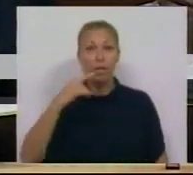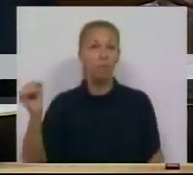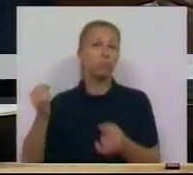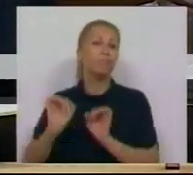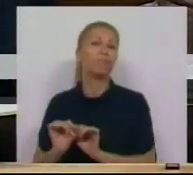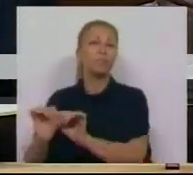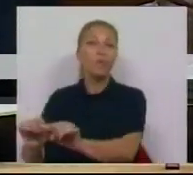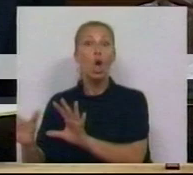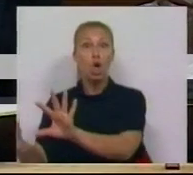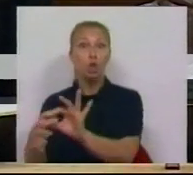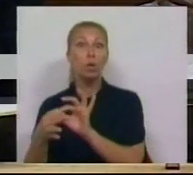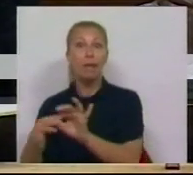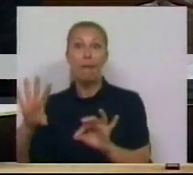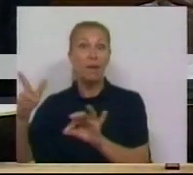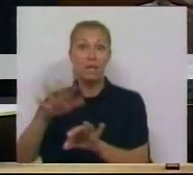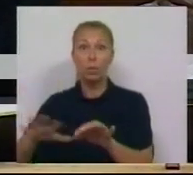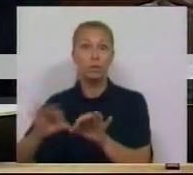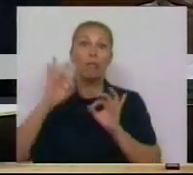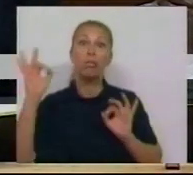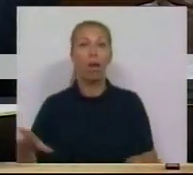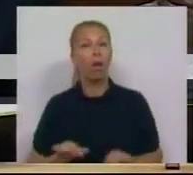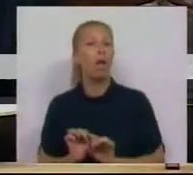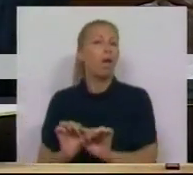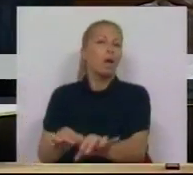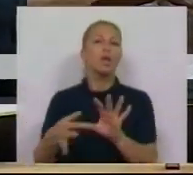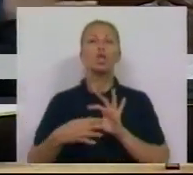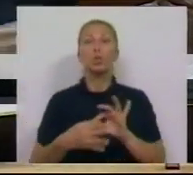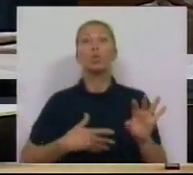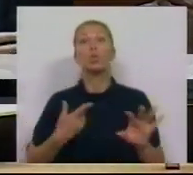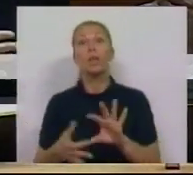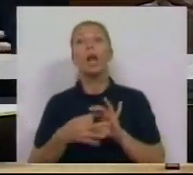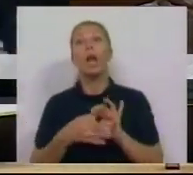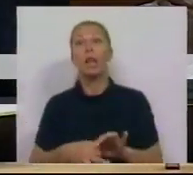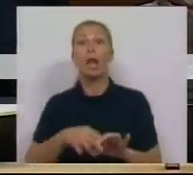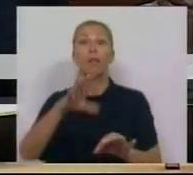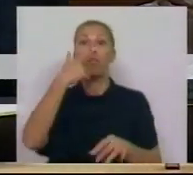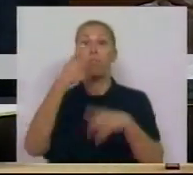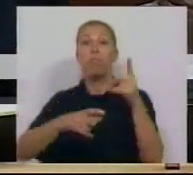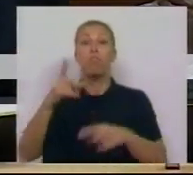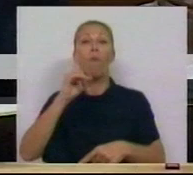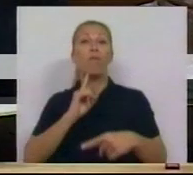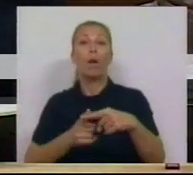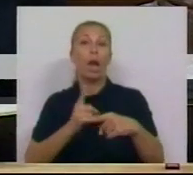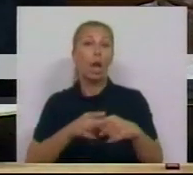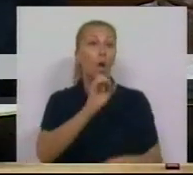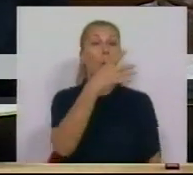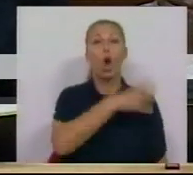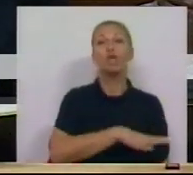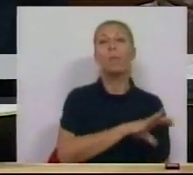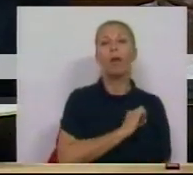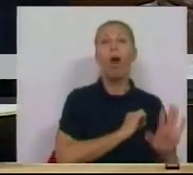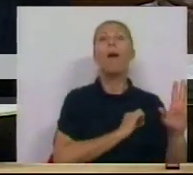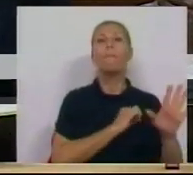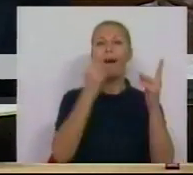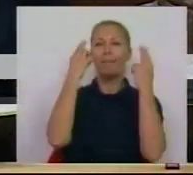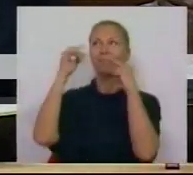países que estão na mesma situação, que rejeita solidariedade com o povo grego, que rejeita solidariedade com o povo espanhol para ser subserviente à